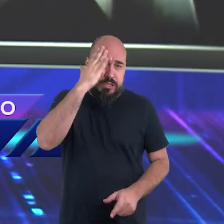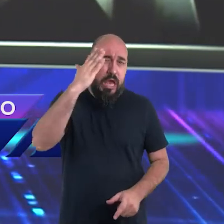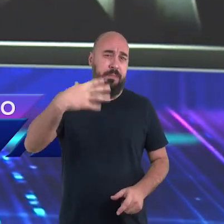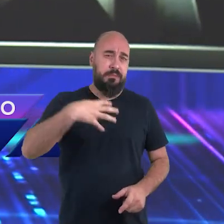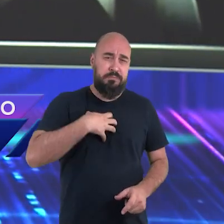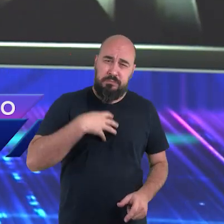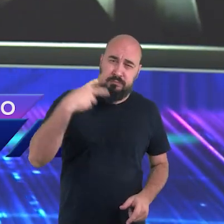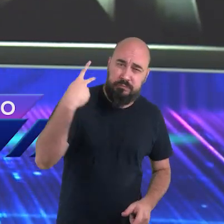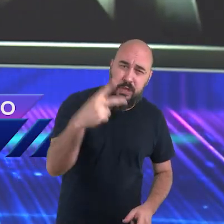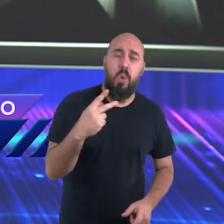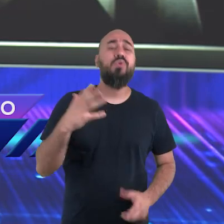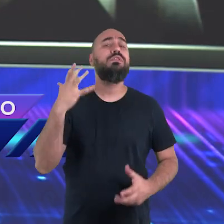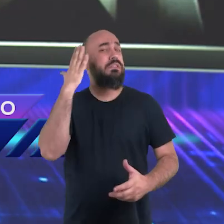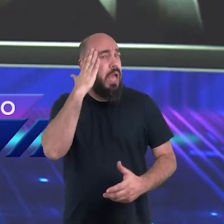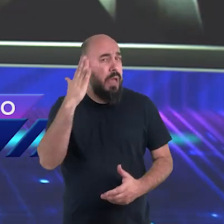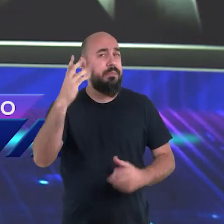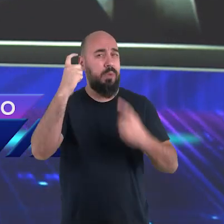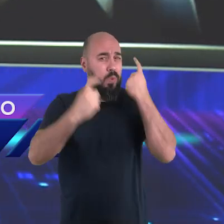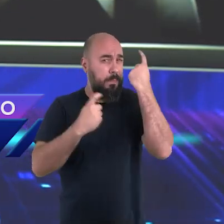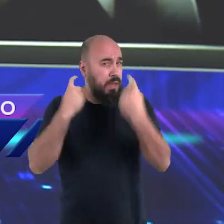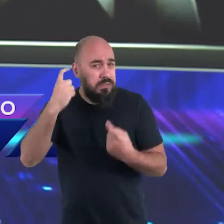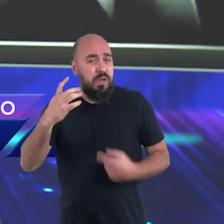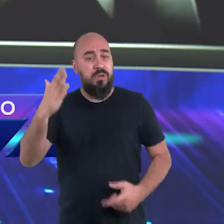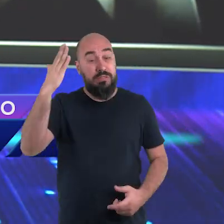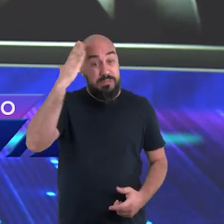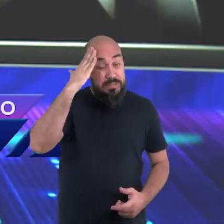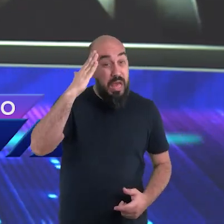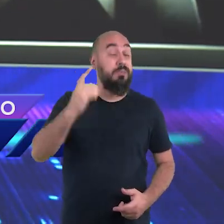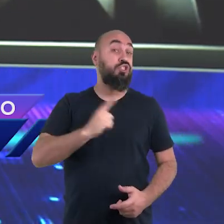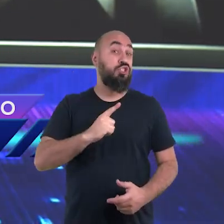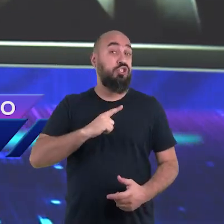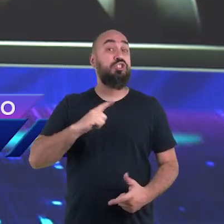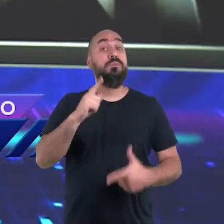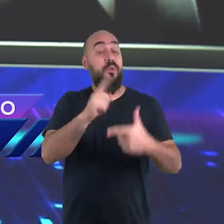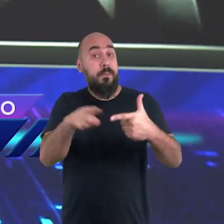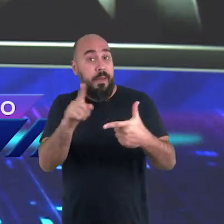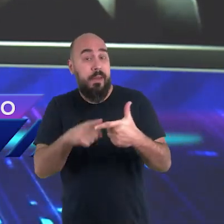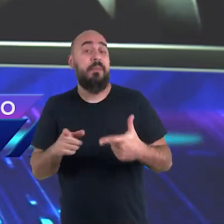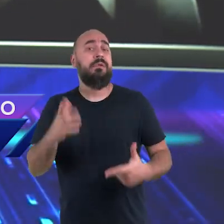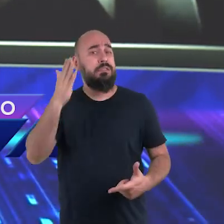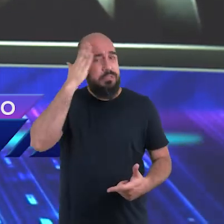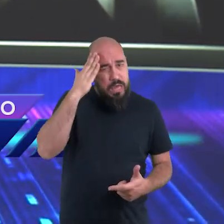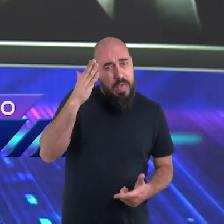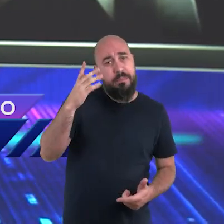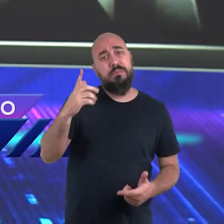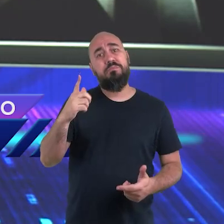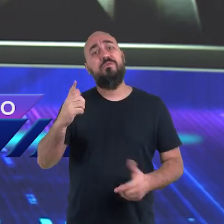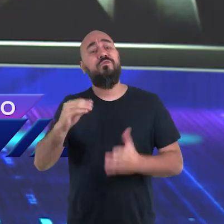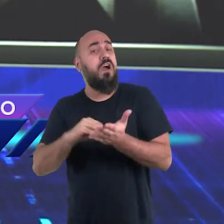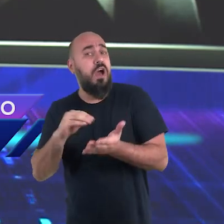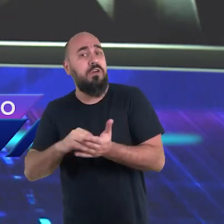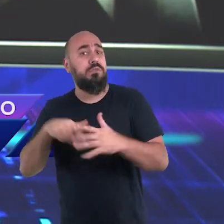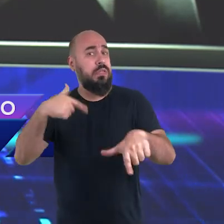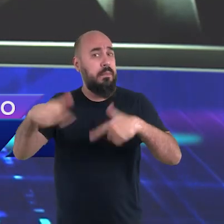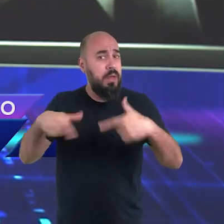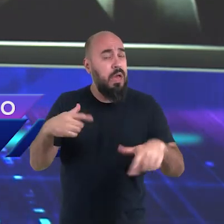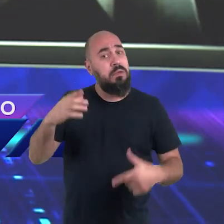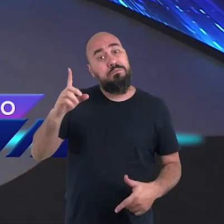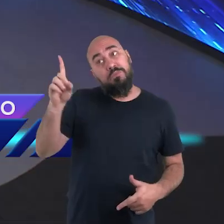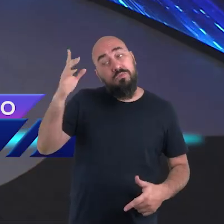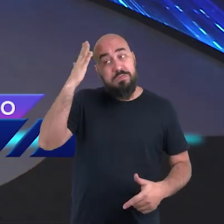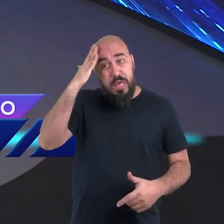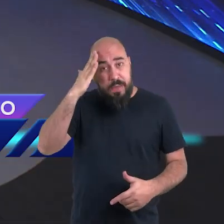Deus sabe quais são suas preocupações, Deus sabe se você tinha boletos para pagar e não pagou, Deus sabe se você está desempregado, Deus sabe se você está chorando